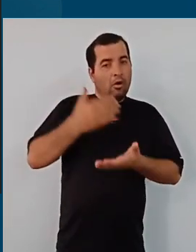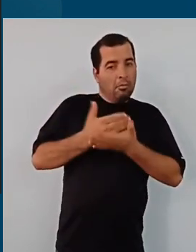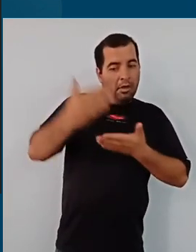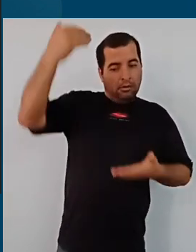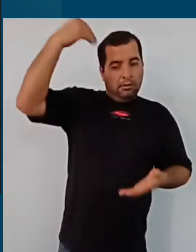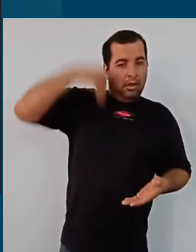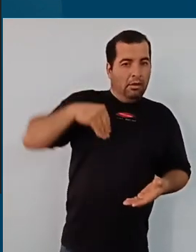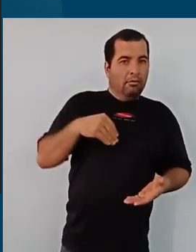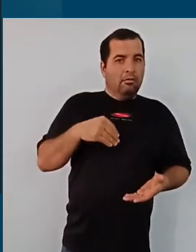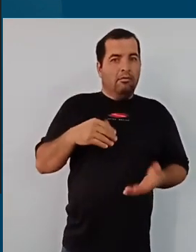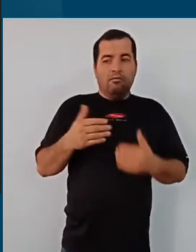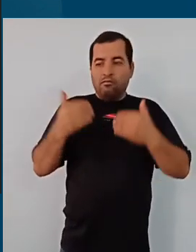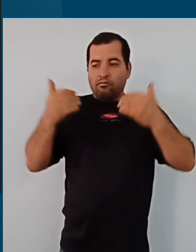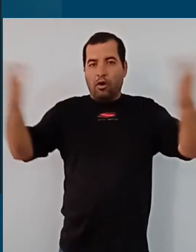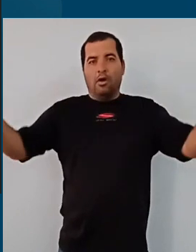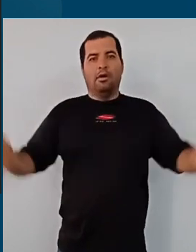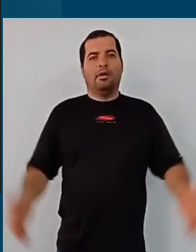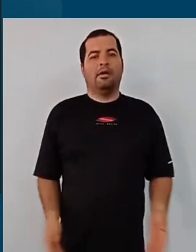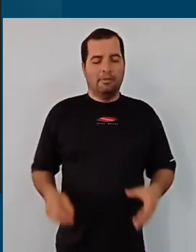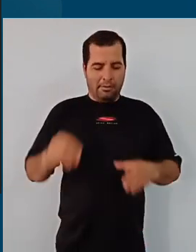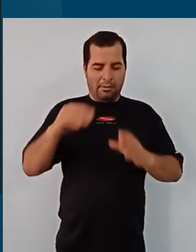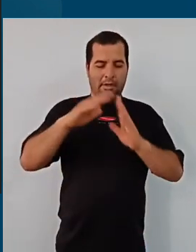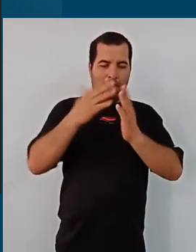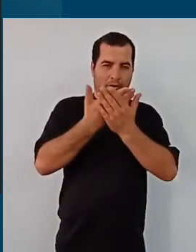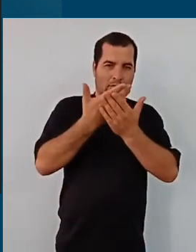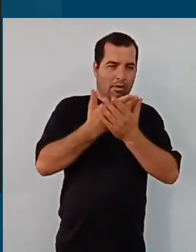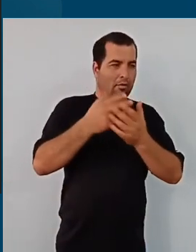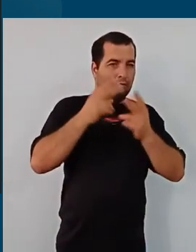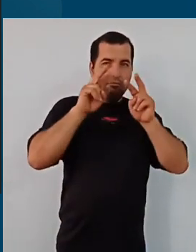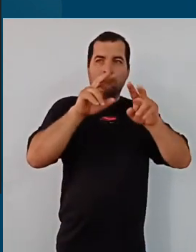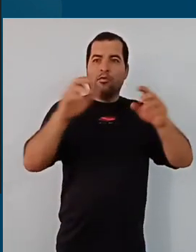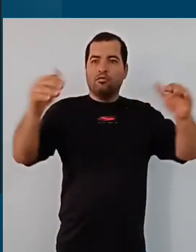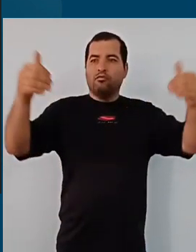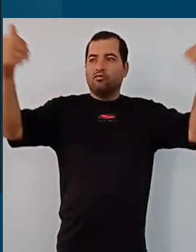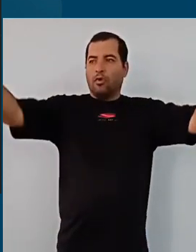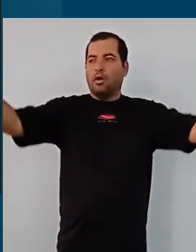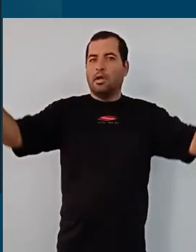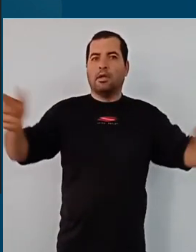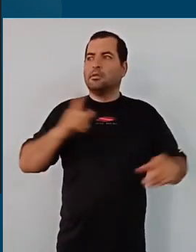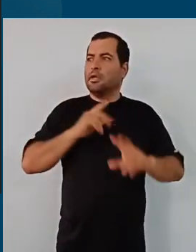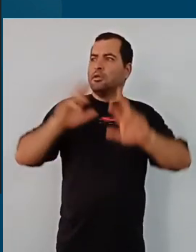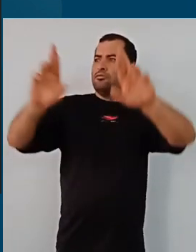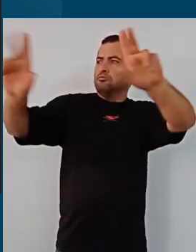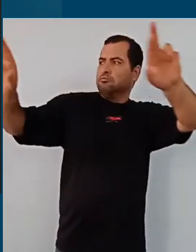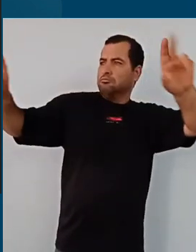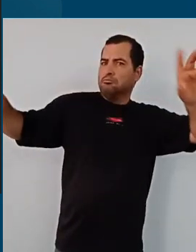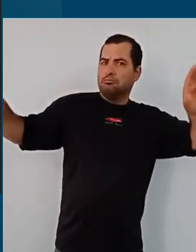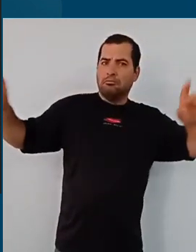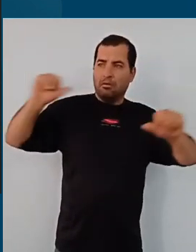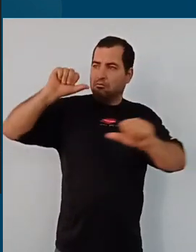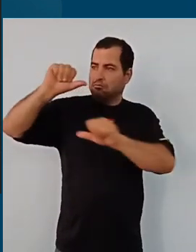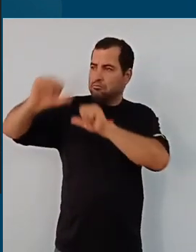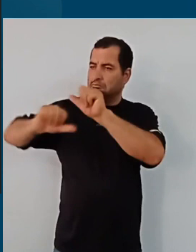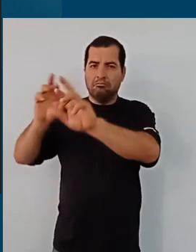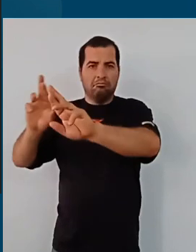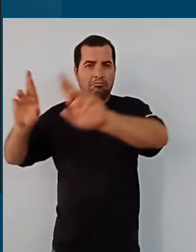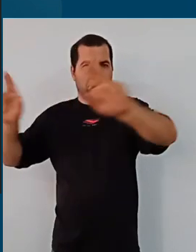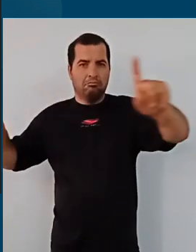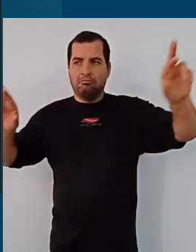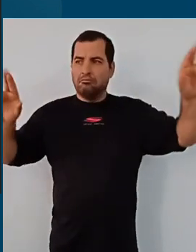A escola passa a olhar o lado de fora e traz para dentro dela o diverso, o diferente,